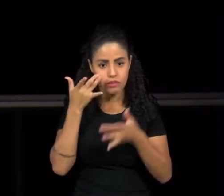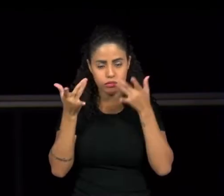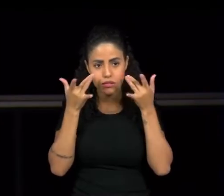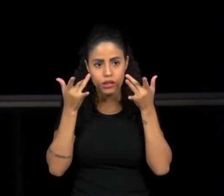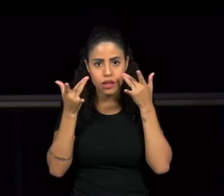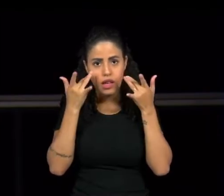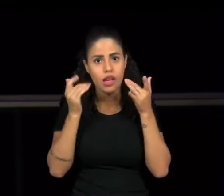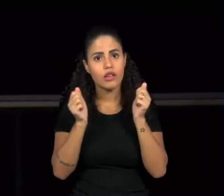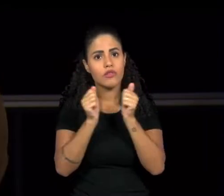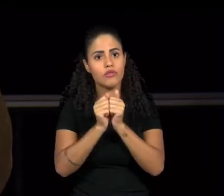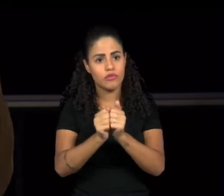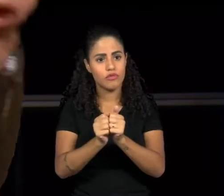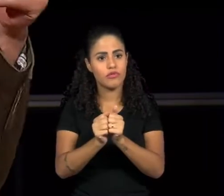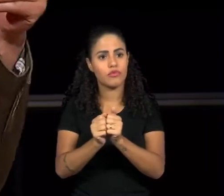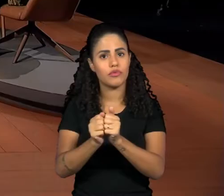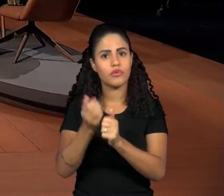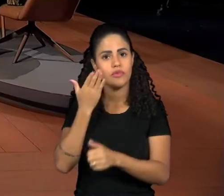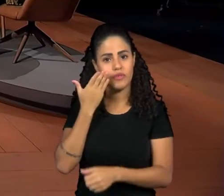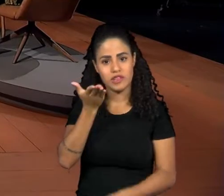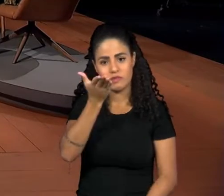um quadro sobre essa pessoa.